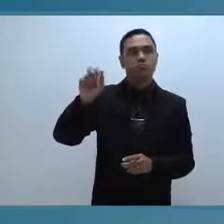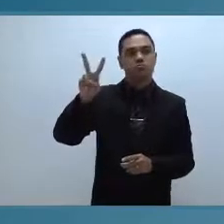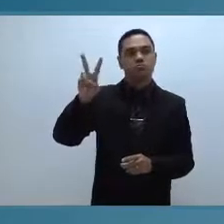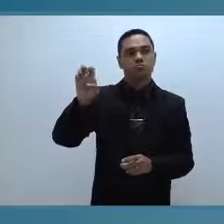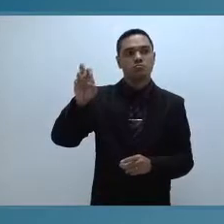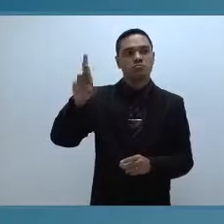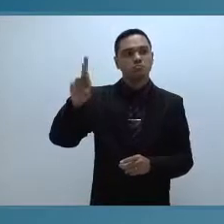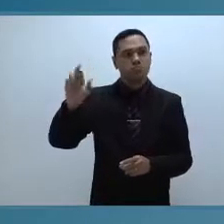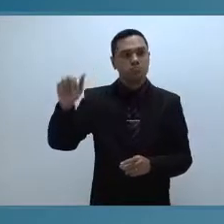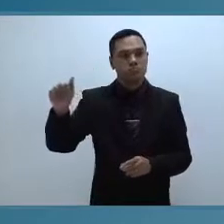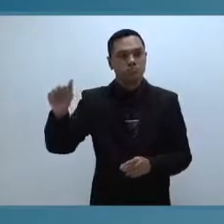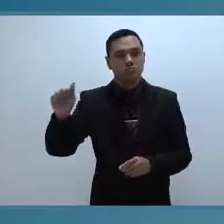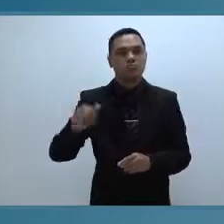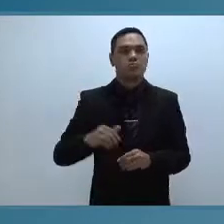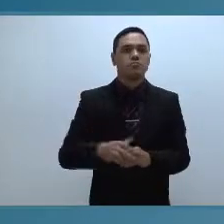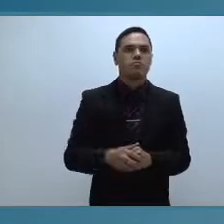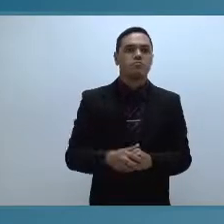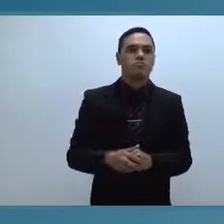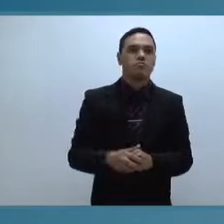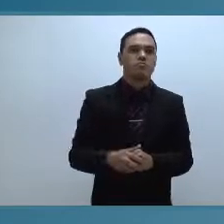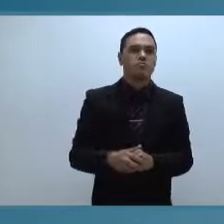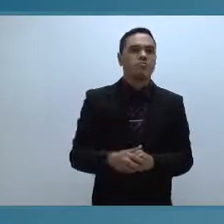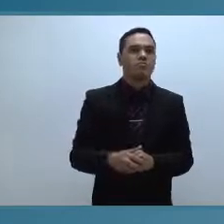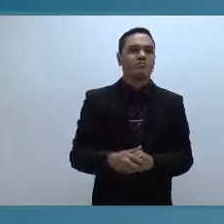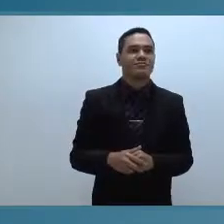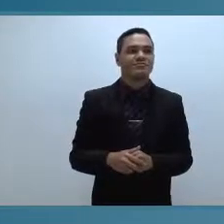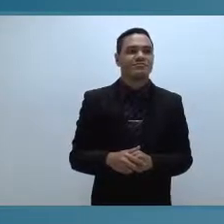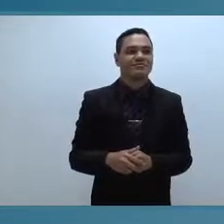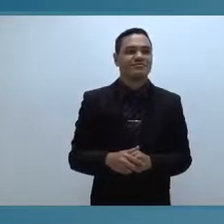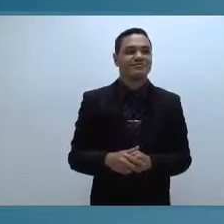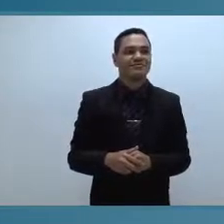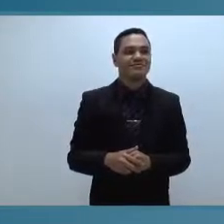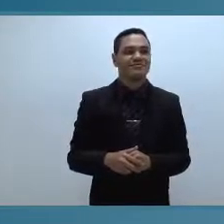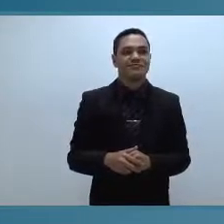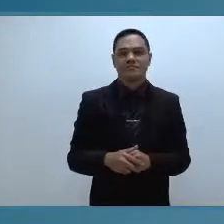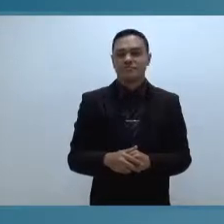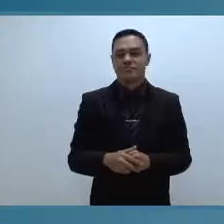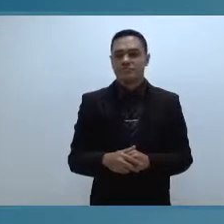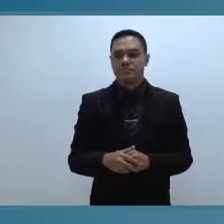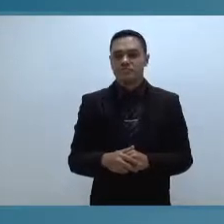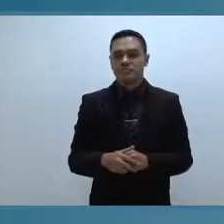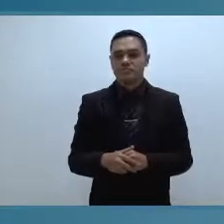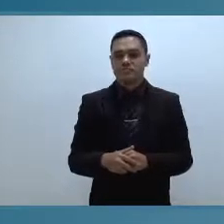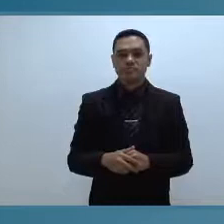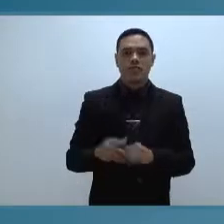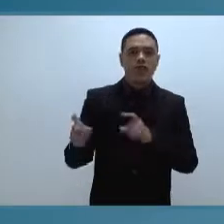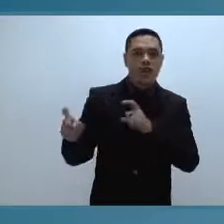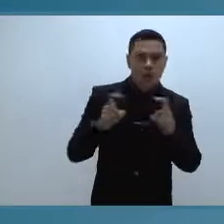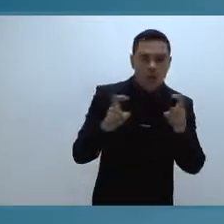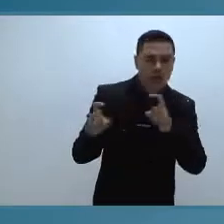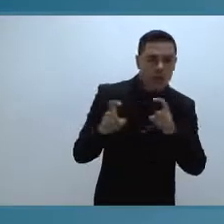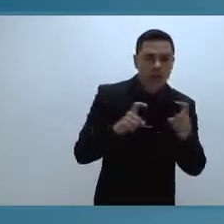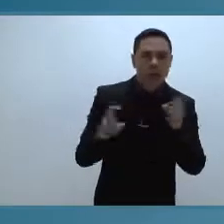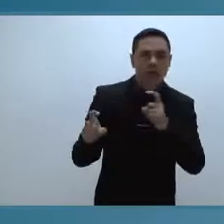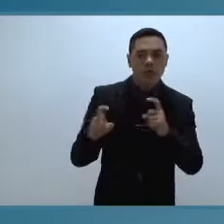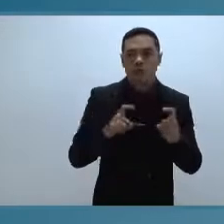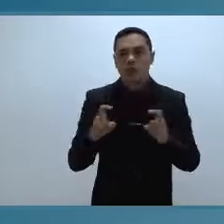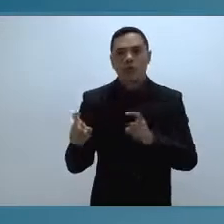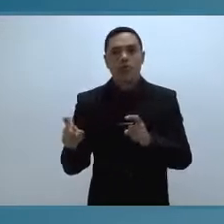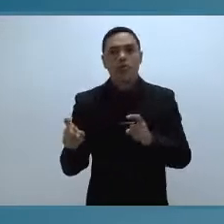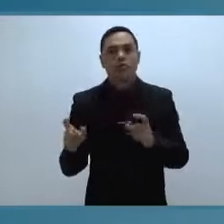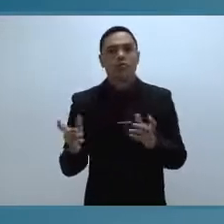Pergunto se alguém quer mais ainda fazer alguma discussão sobre a matéria, então eu passo a coleta dos votos.